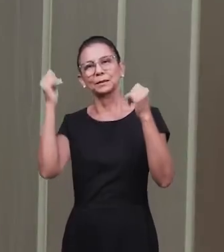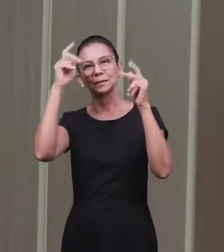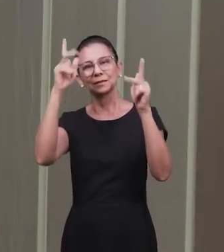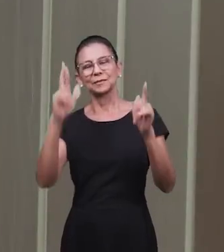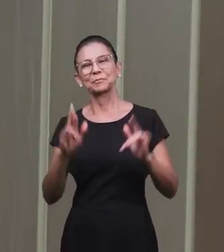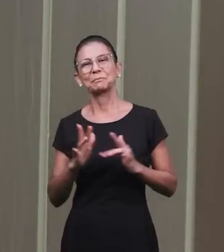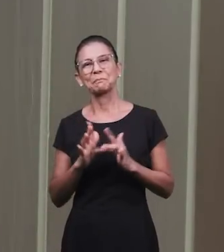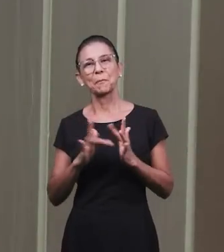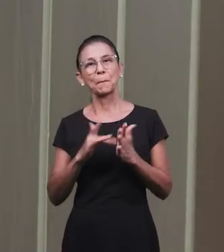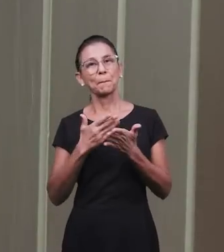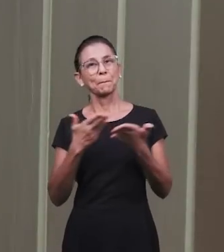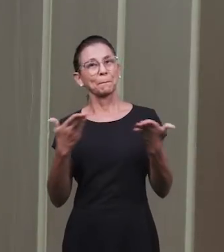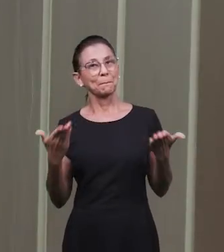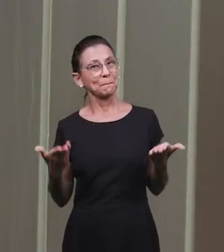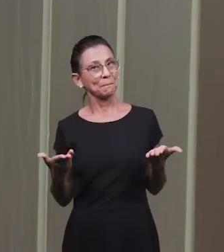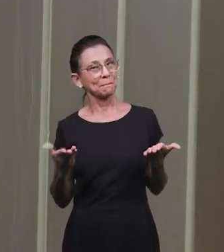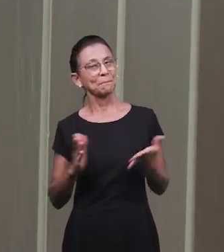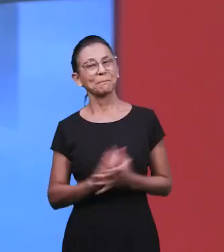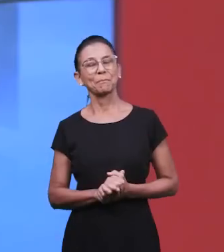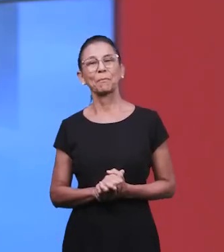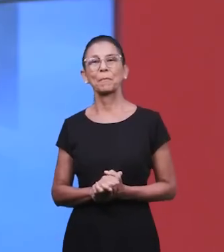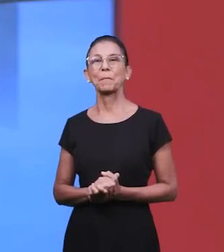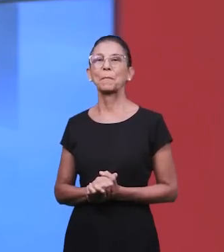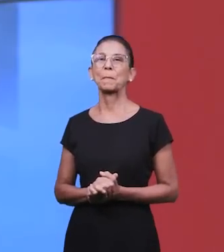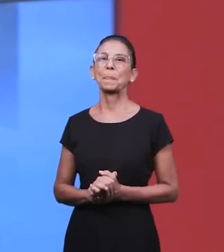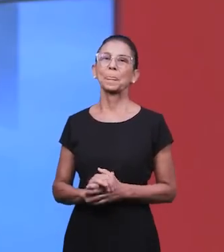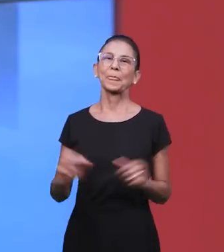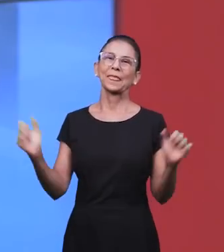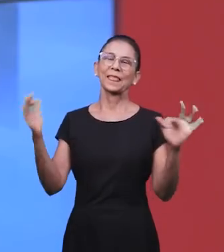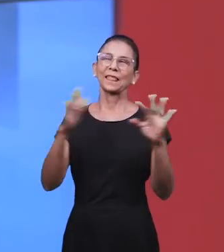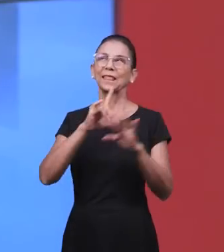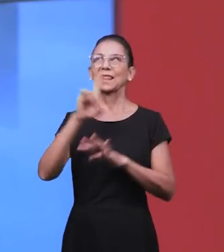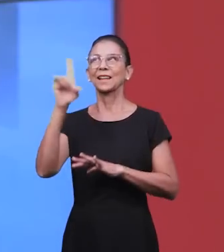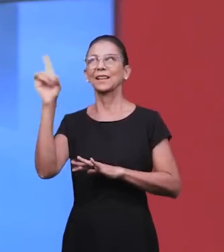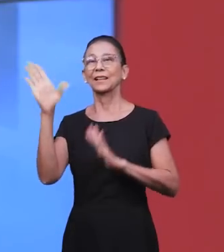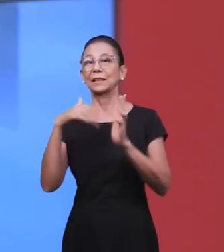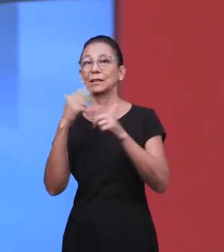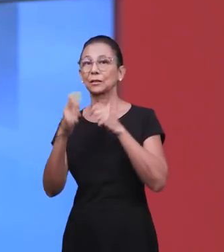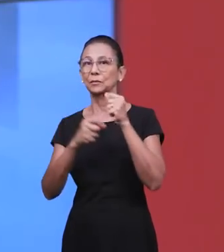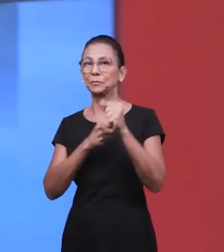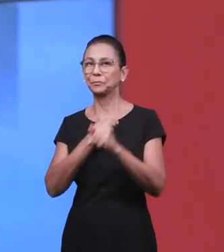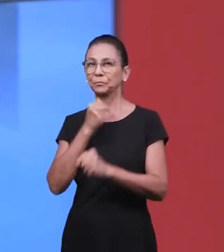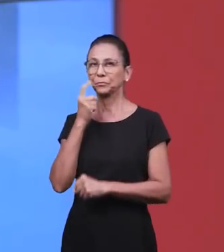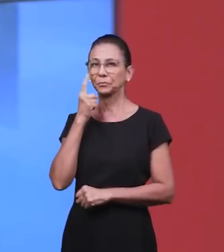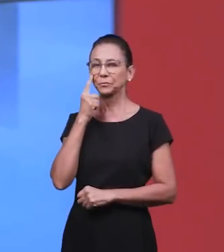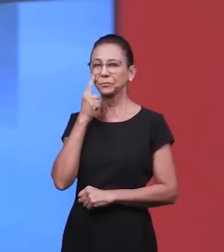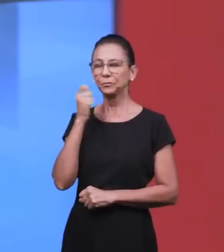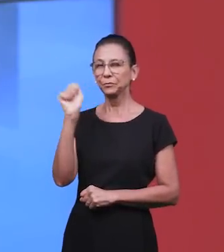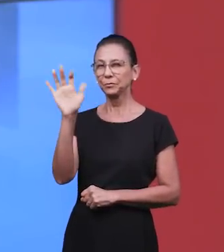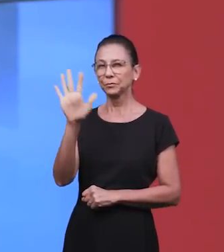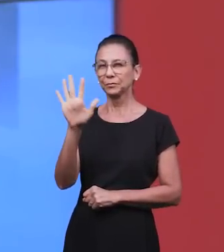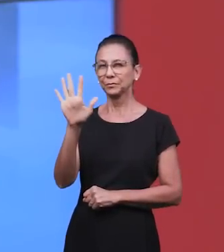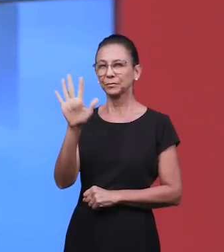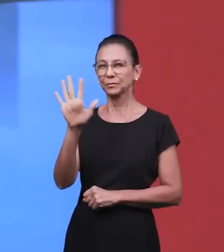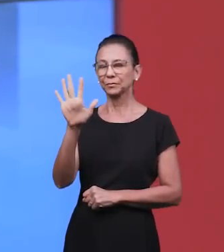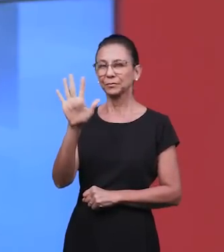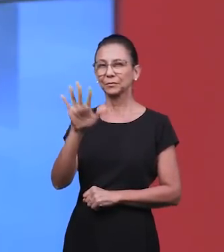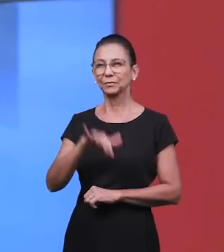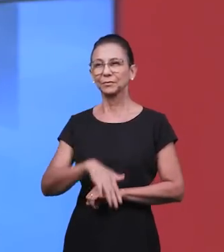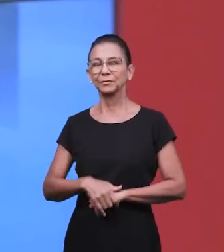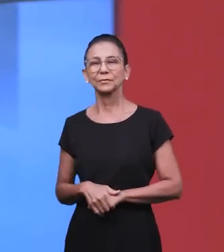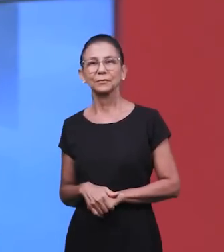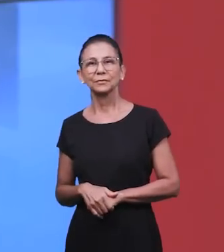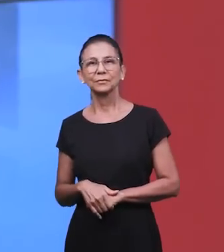paz do Senhor Jesus a todos. Jorge. Glória a Deus, aleluia. Vamos descer um pouquinho o nosso mapa e agora vamos diretamente